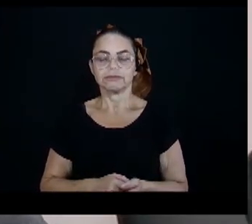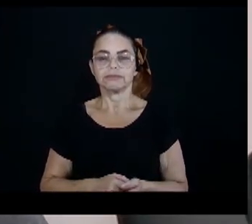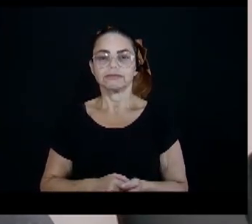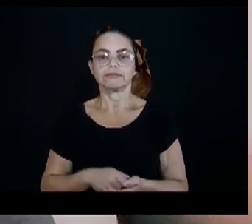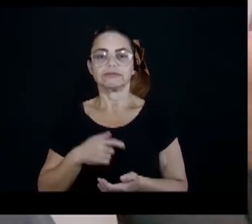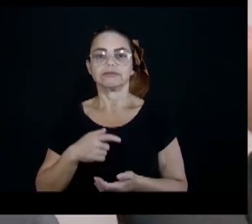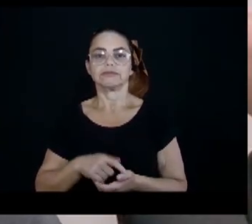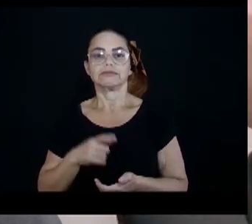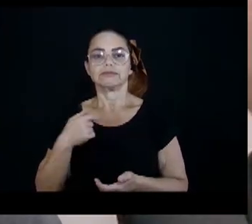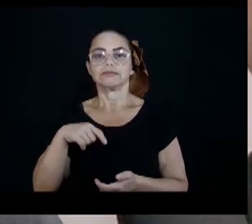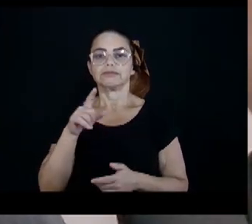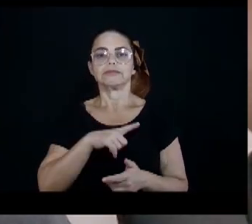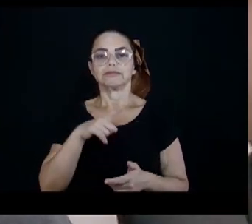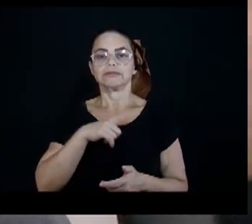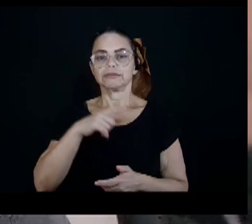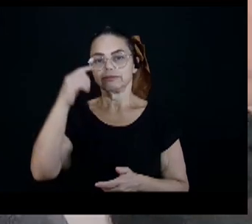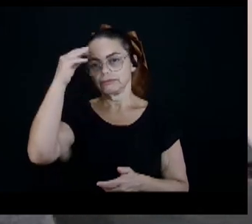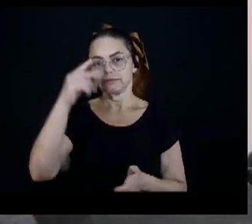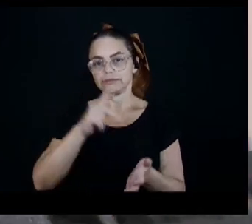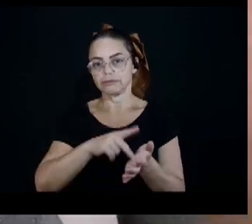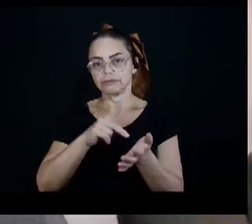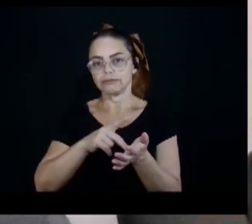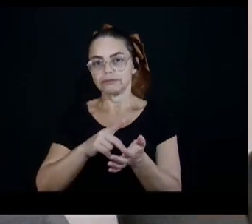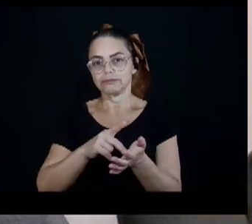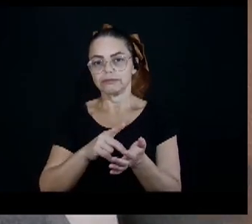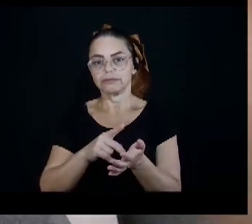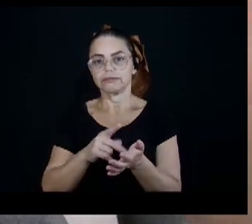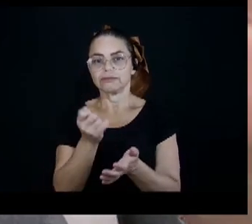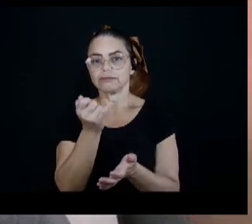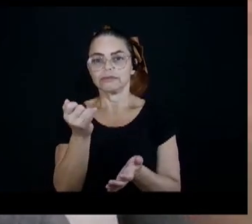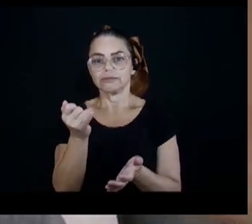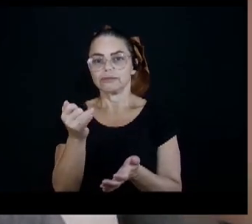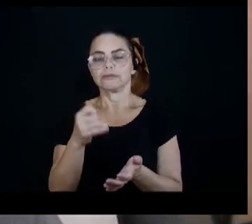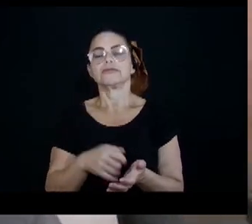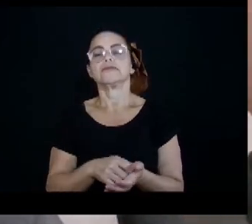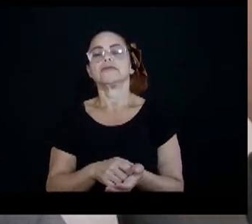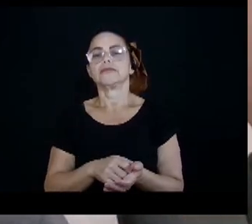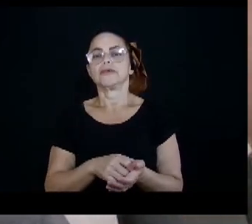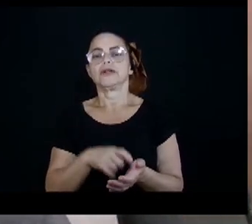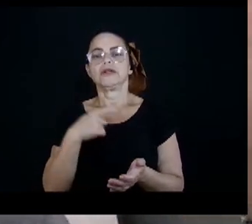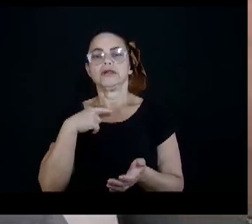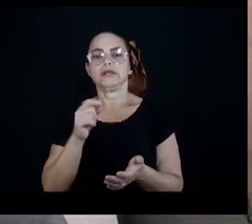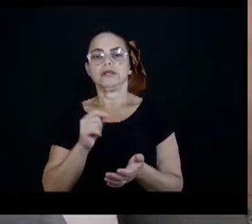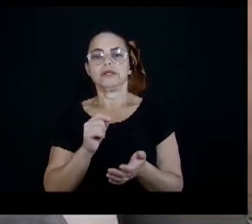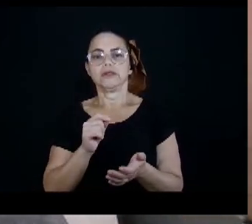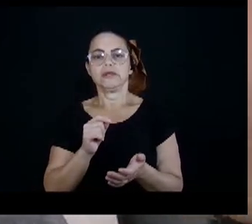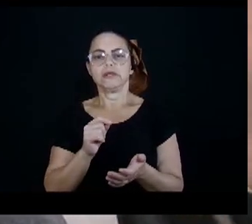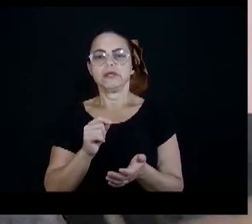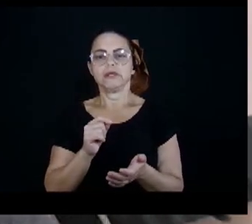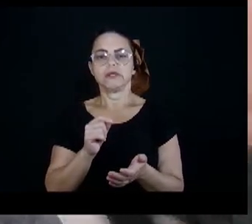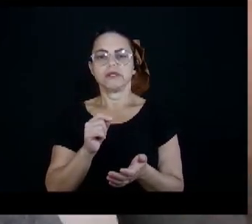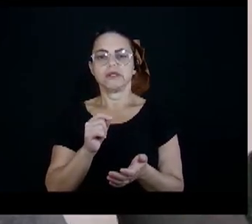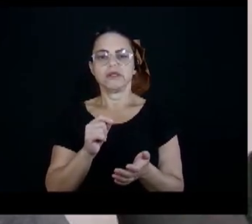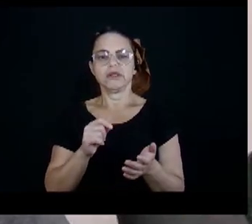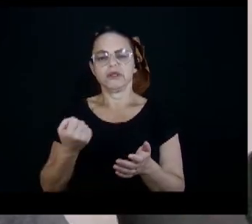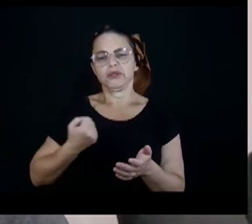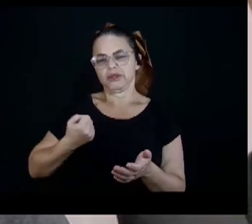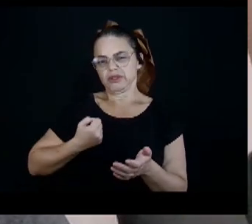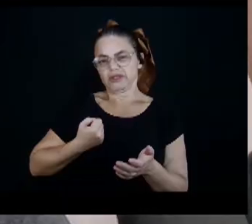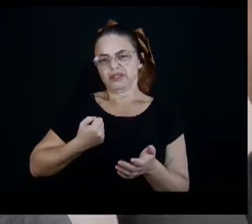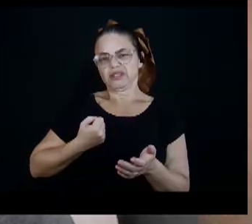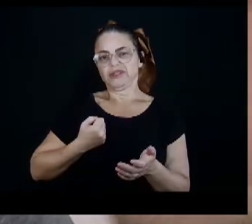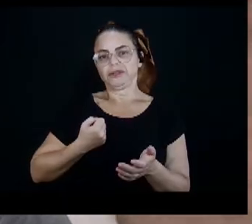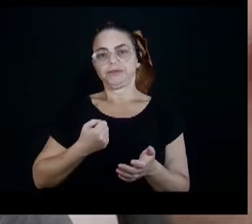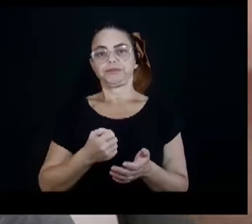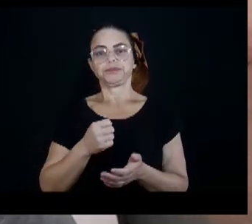geralmente você coloca a quantidade, uma quantidade, vamos colocar por números, para quantificar. A1 no